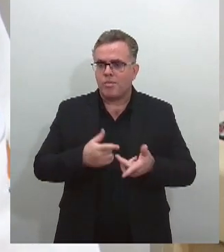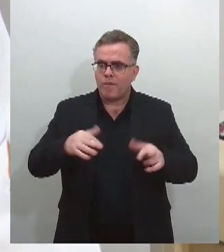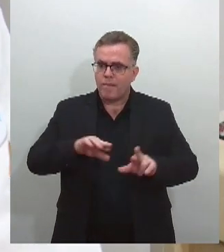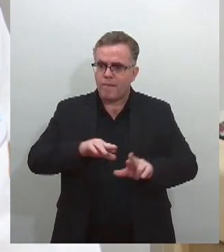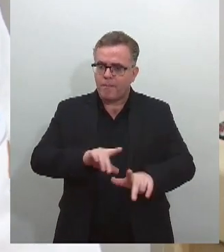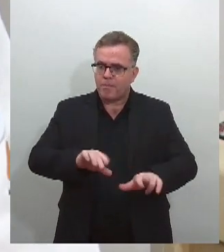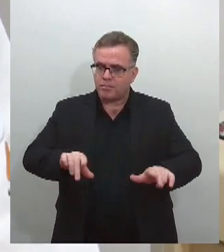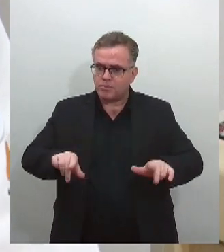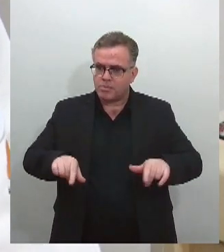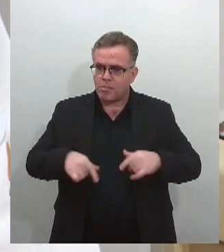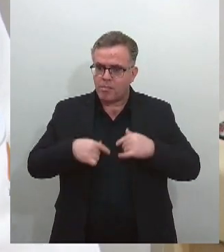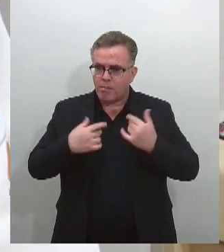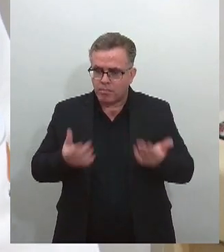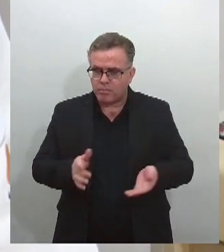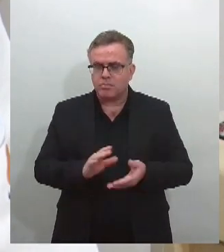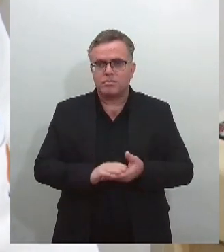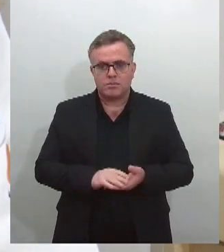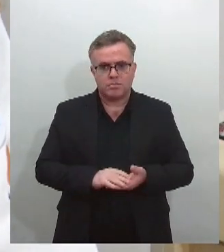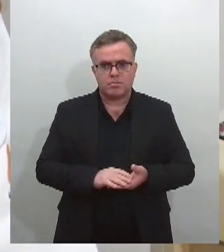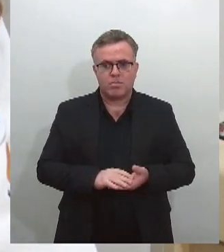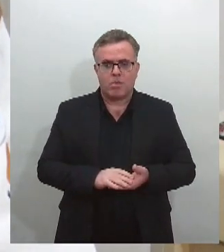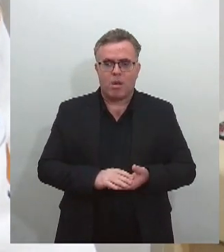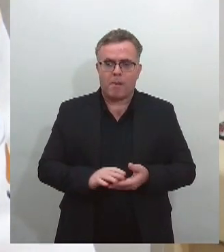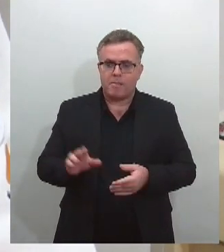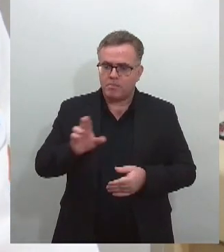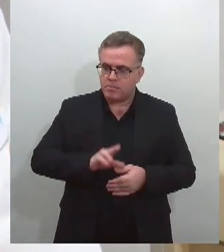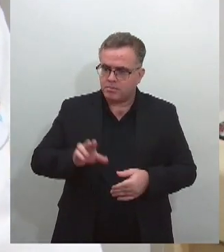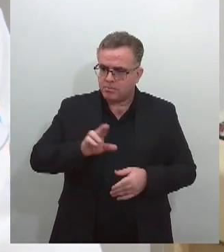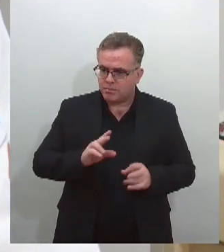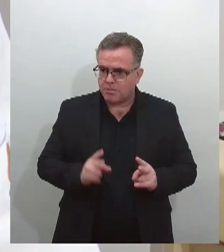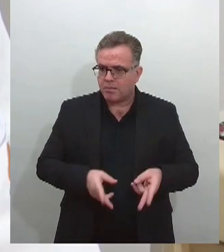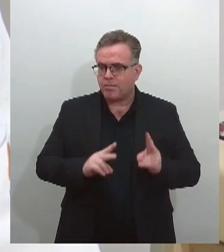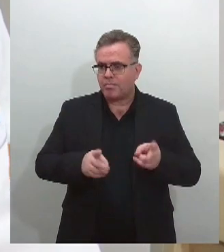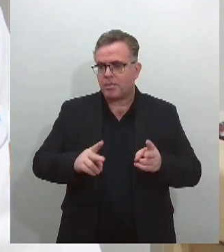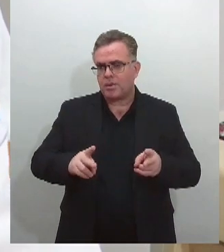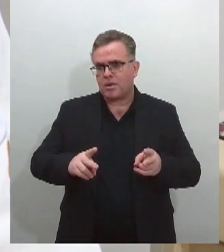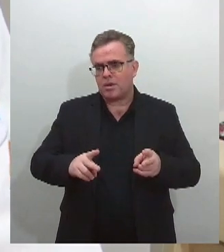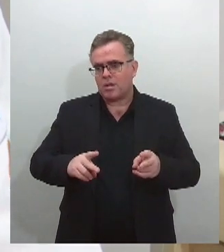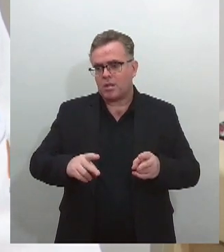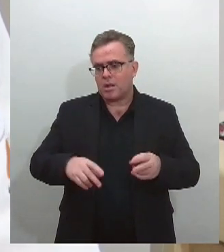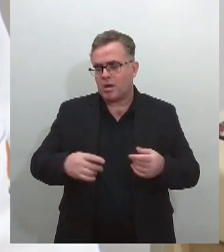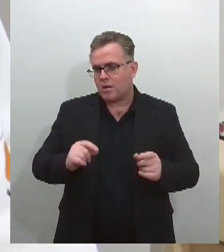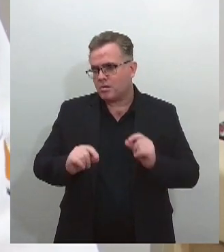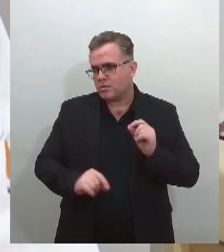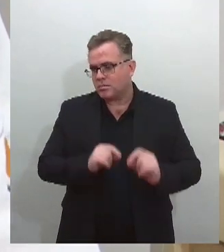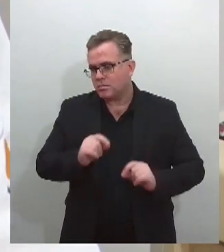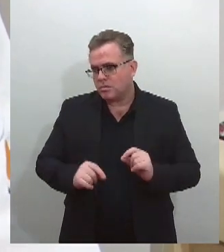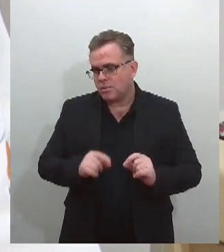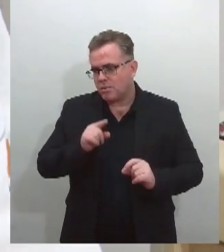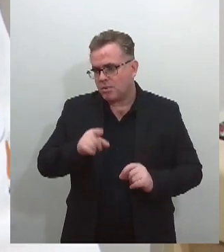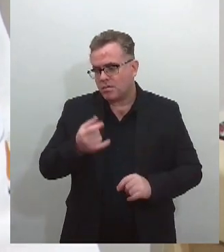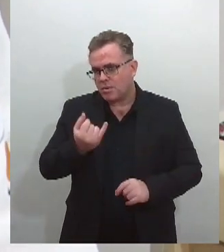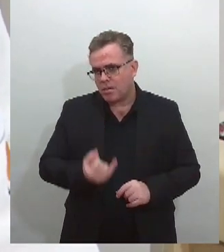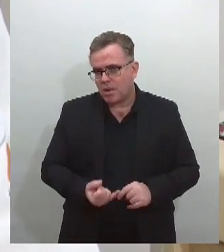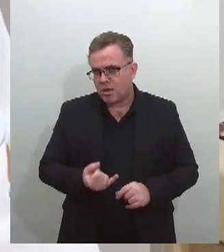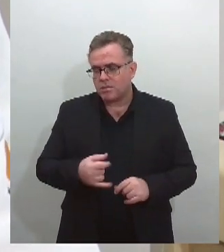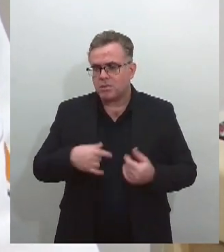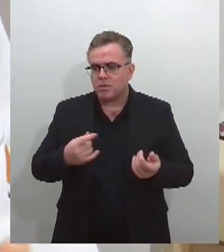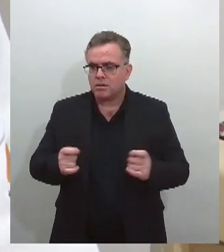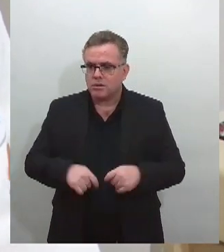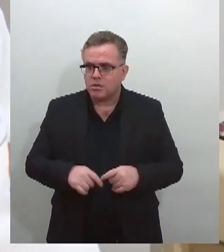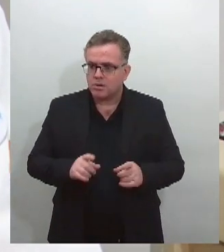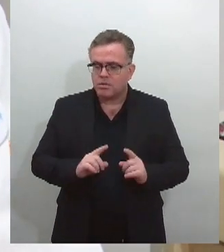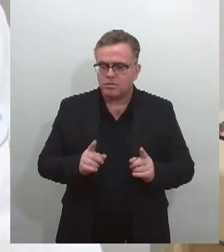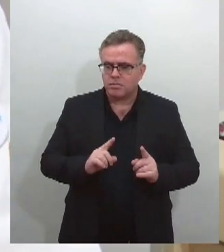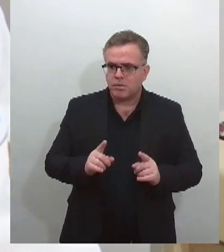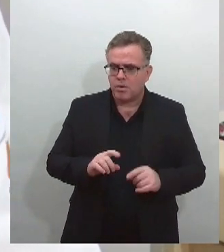sucralose, eles não devem ser utilizados no processo de perda de peso, de emagrecimento, e tampouco devem ser utilizados com o objetivo